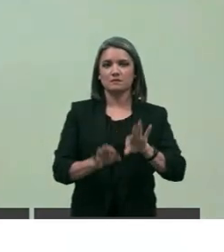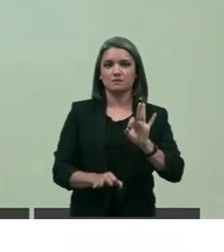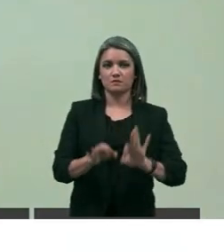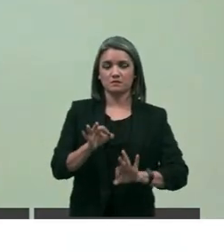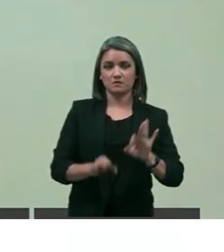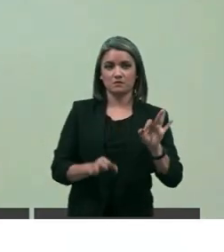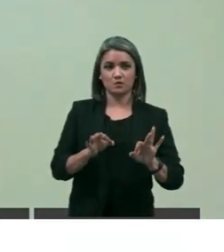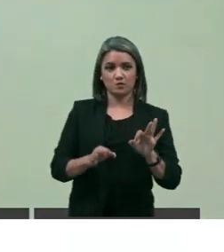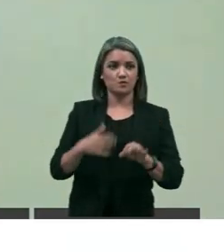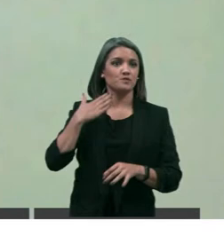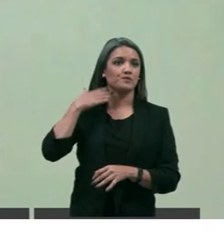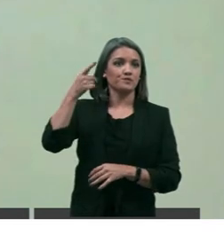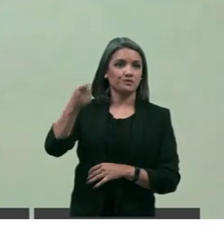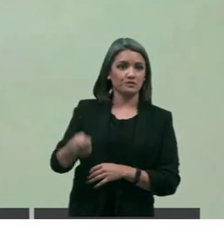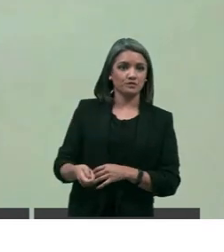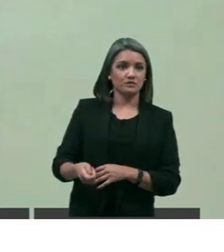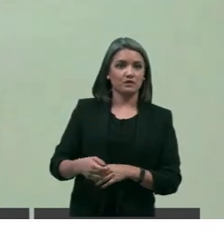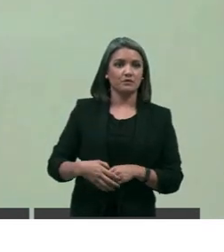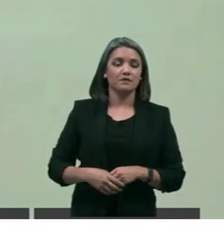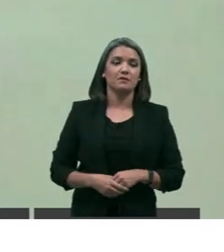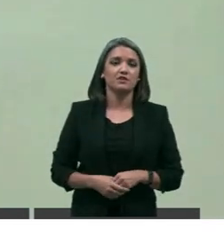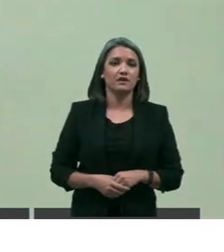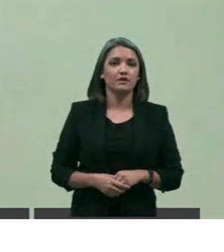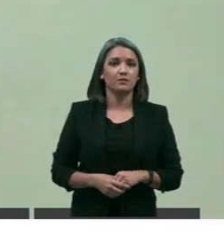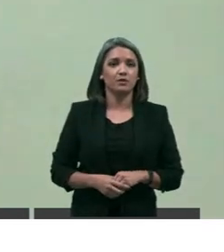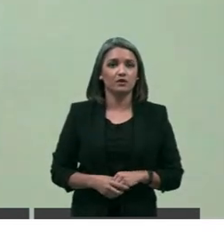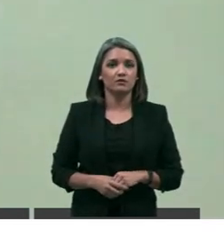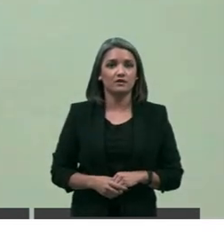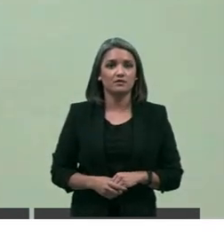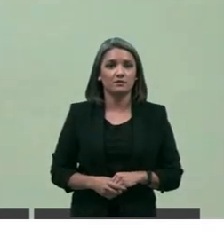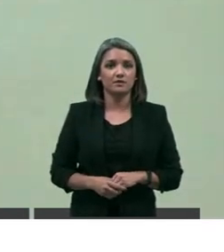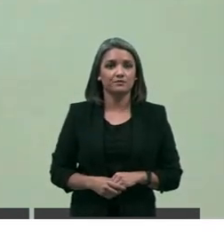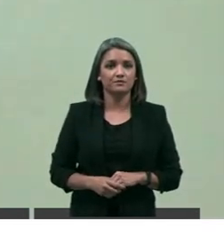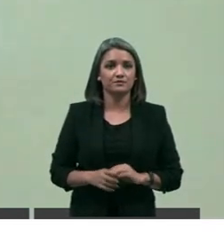magistrado. A partir da resolução